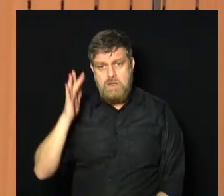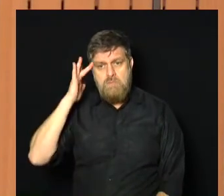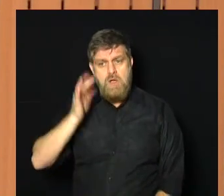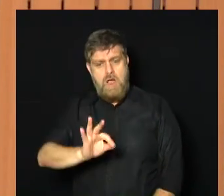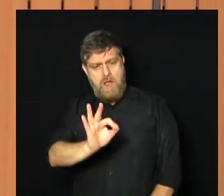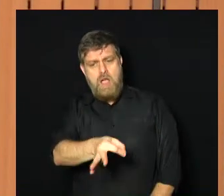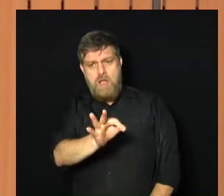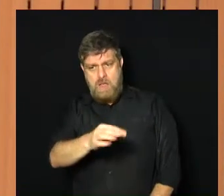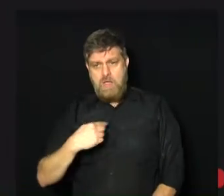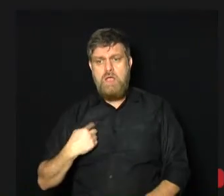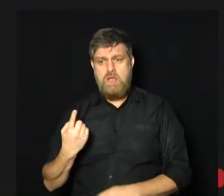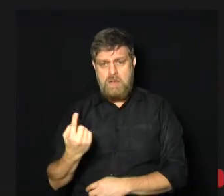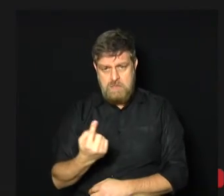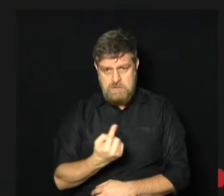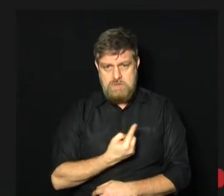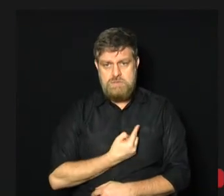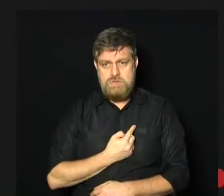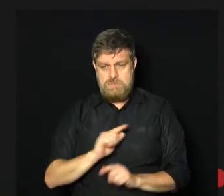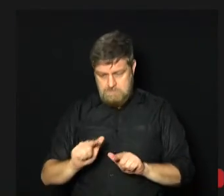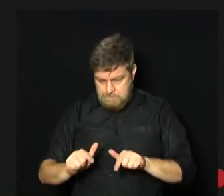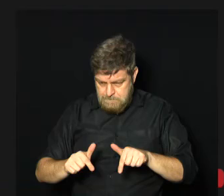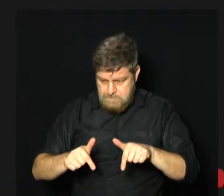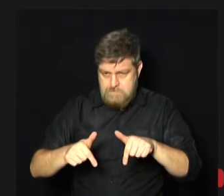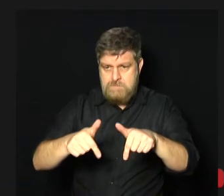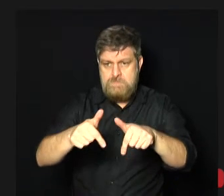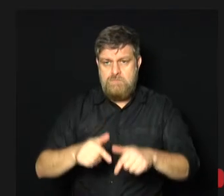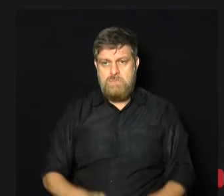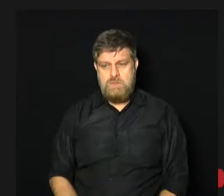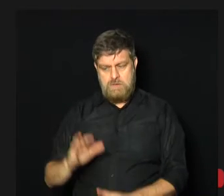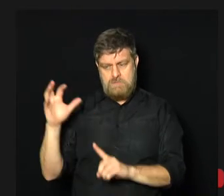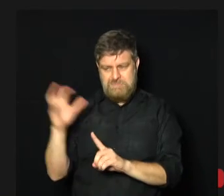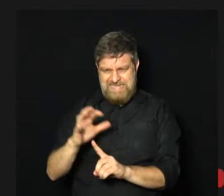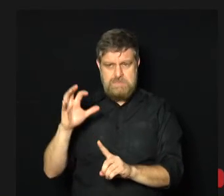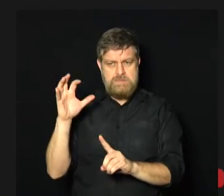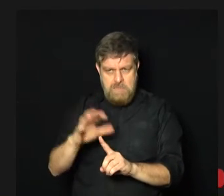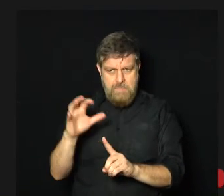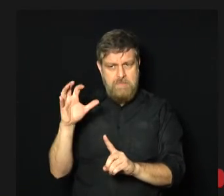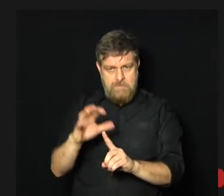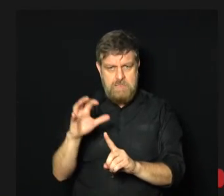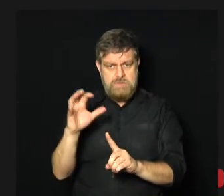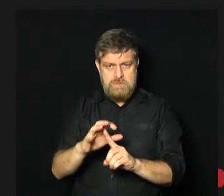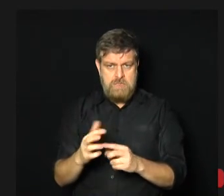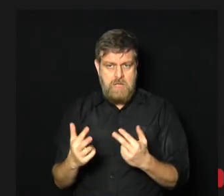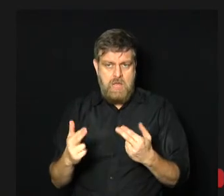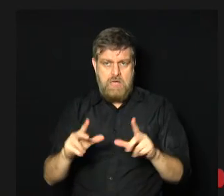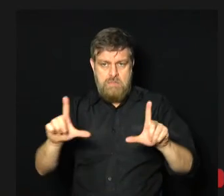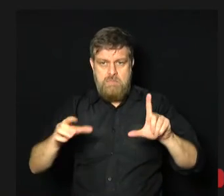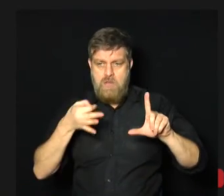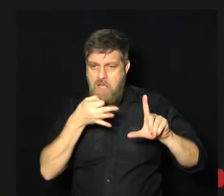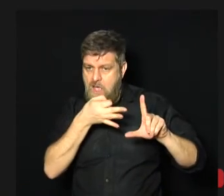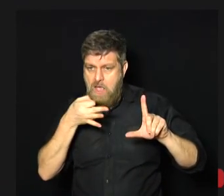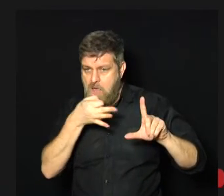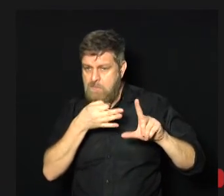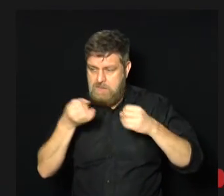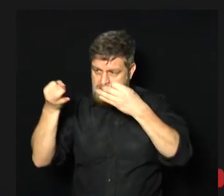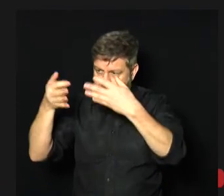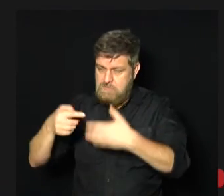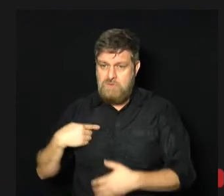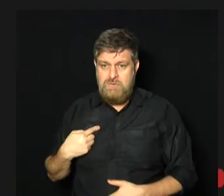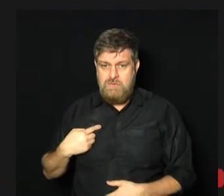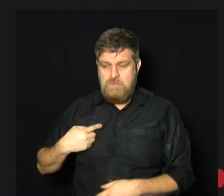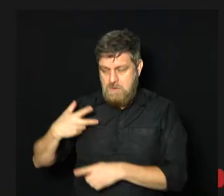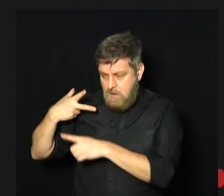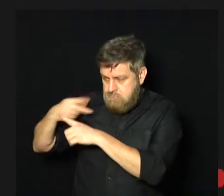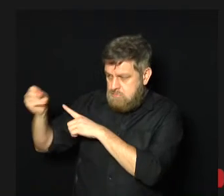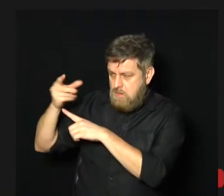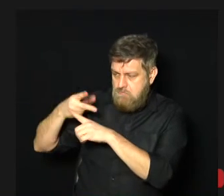Acho que a gente segue na luta, né? E segue pressionando, né? Na verdade é isso, né? Como a Maria colocou, todas as conquistas foi